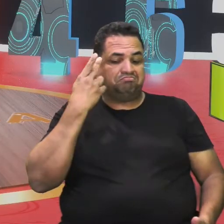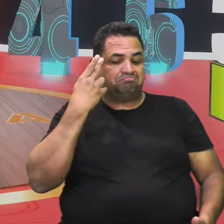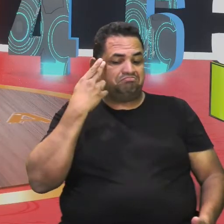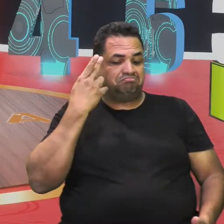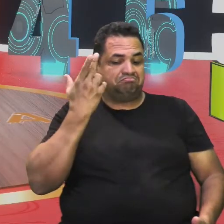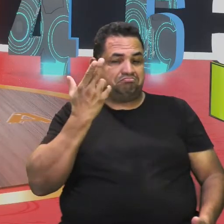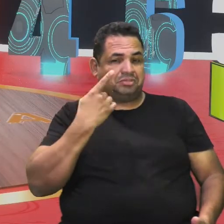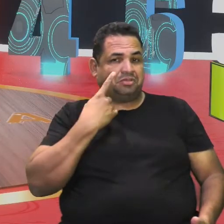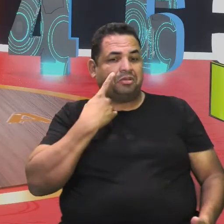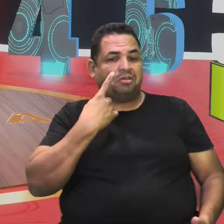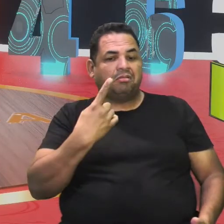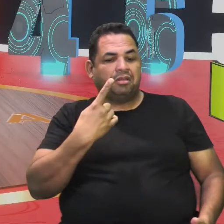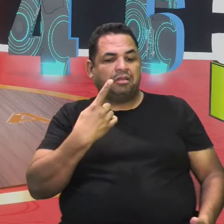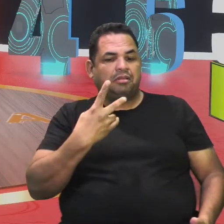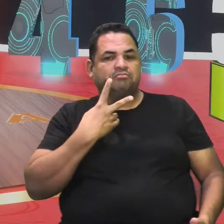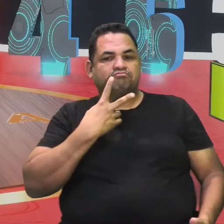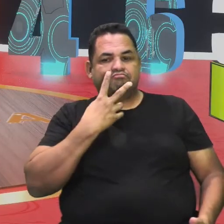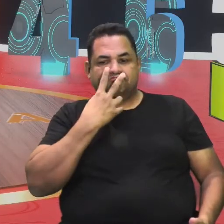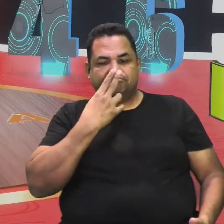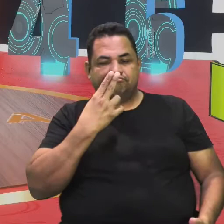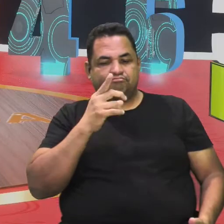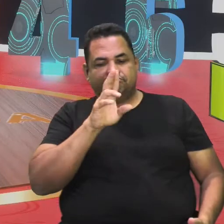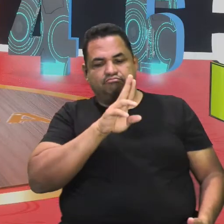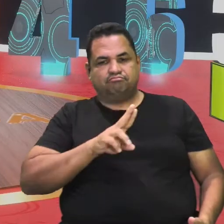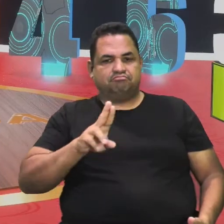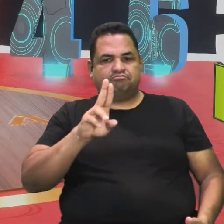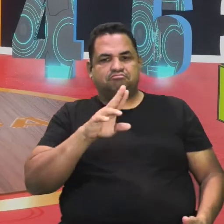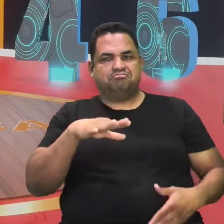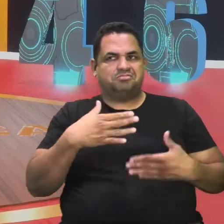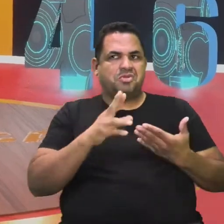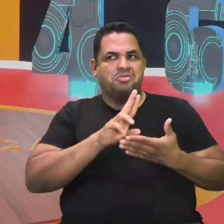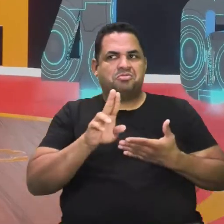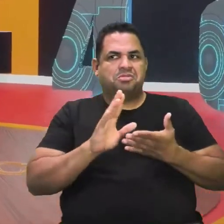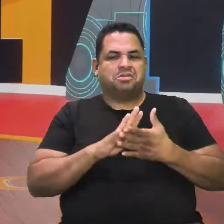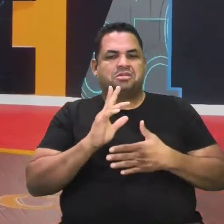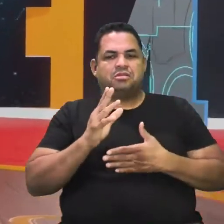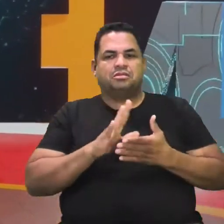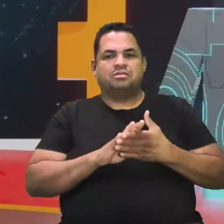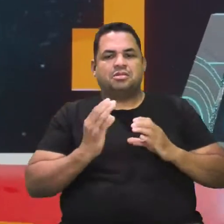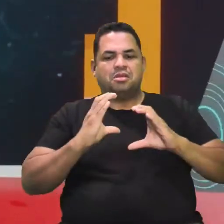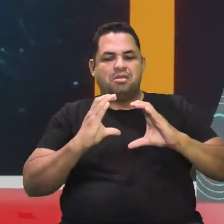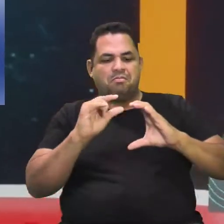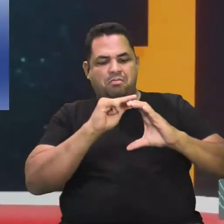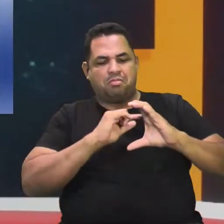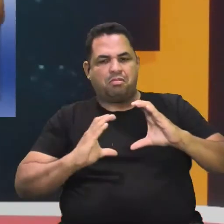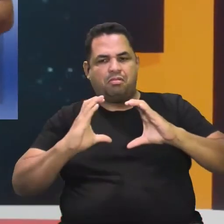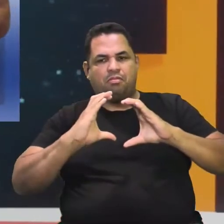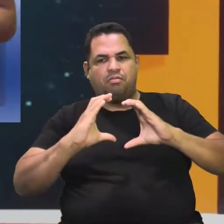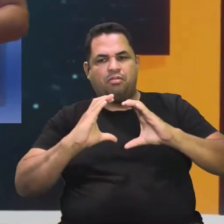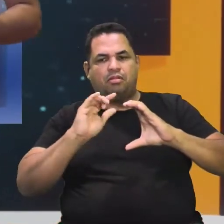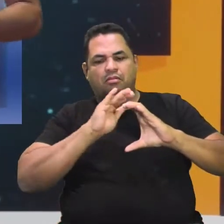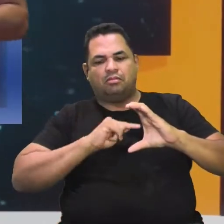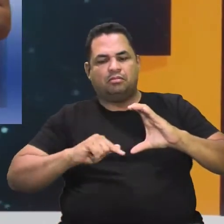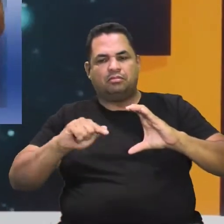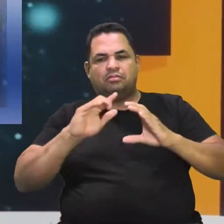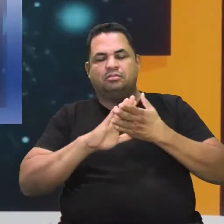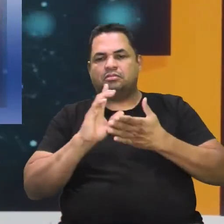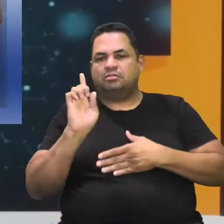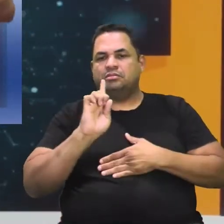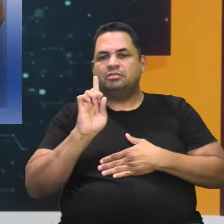comum, no popular. A gente usa quase o mesmo nome para tudo. A circunferência, o círculo. Olha aquela bola, parece uma circunferência. Não, não